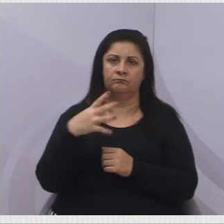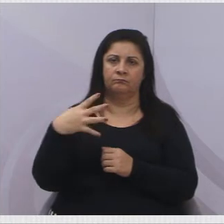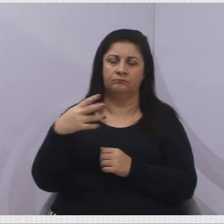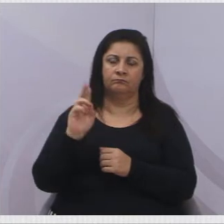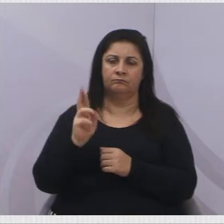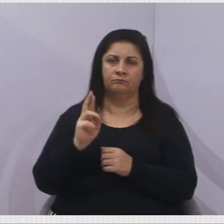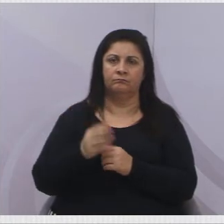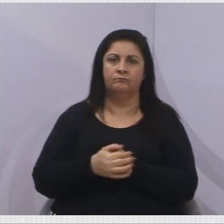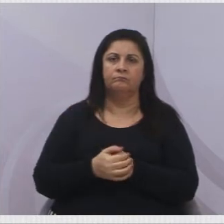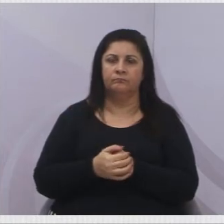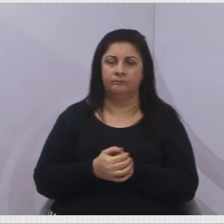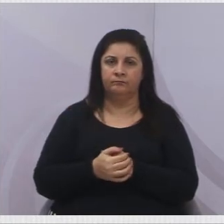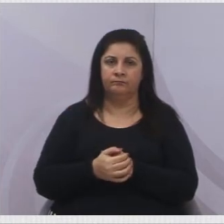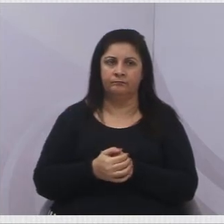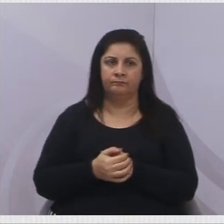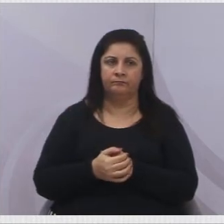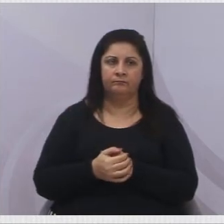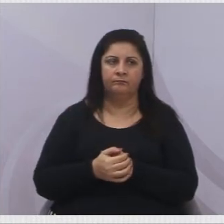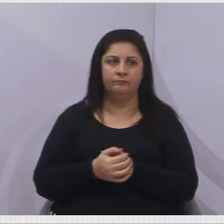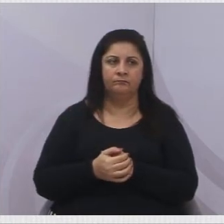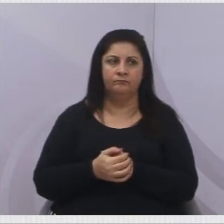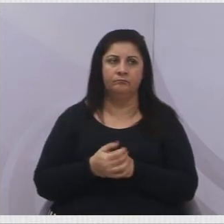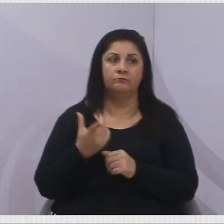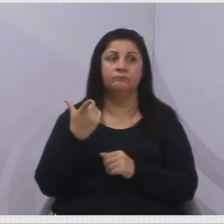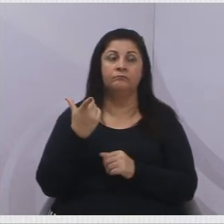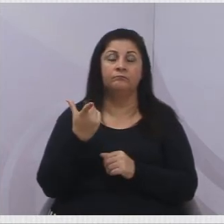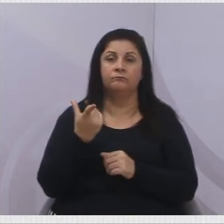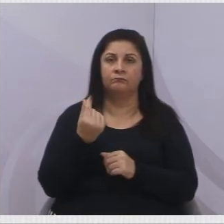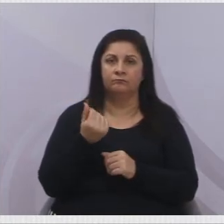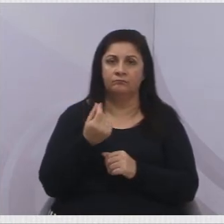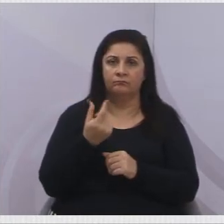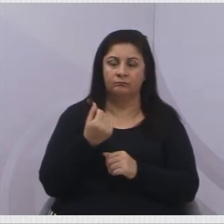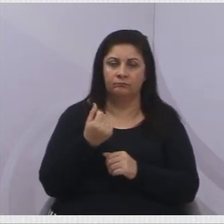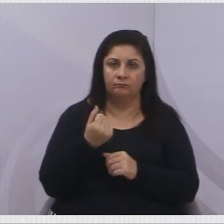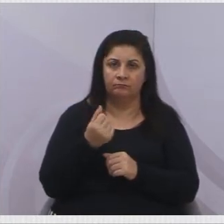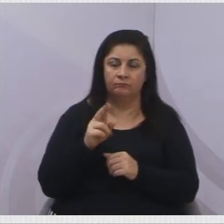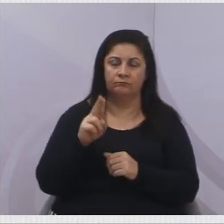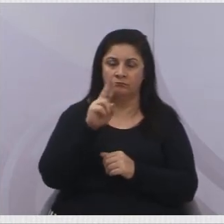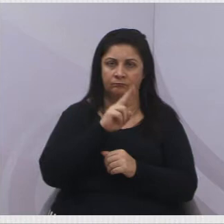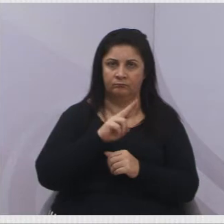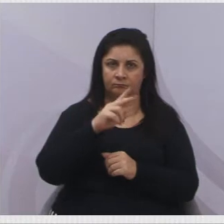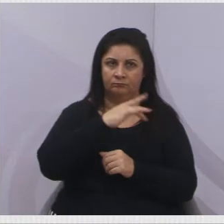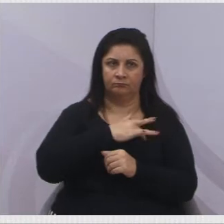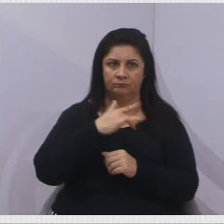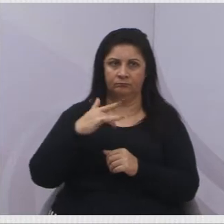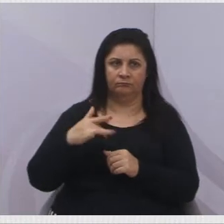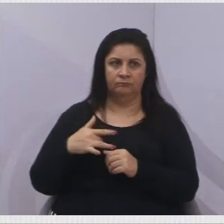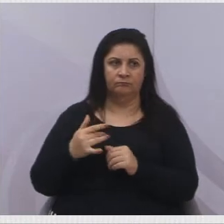56.785.654. Com relação aos recursos, né, a aplicação em saúde,